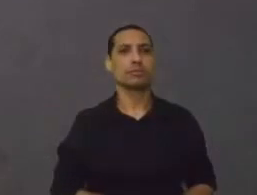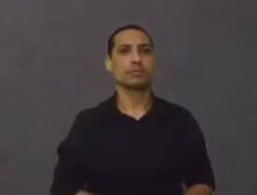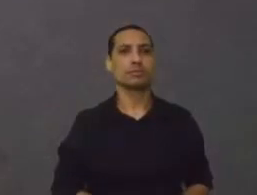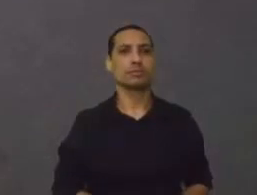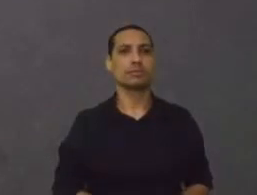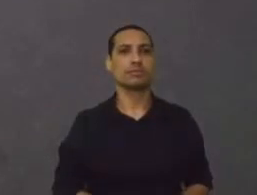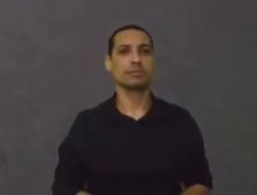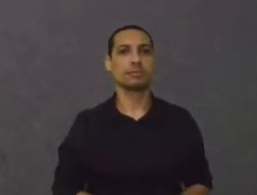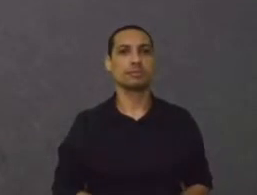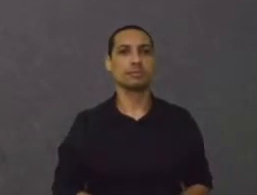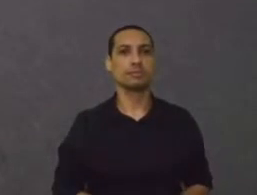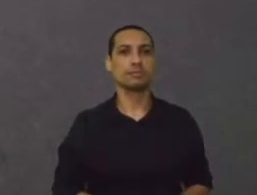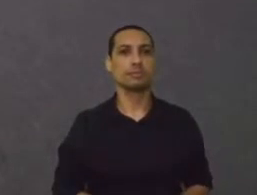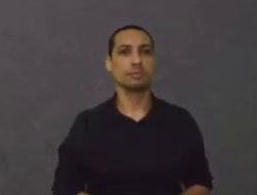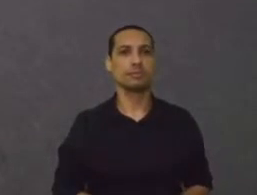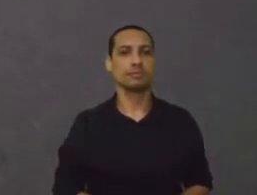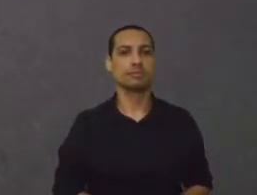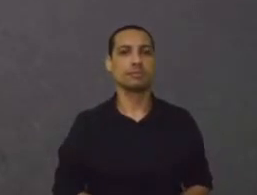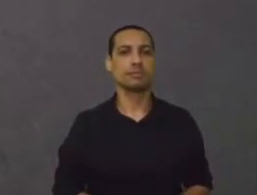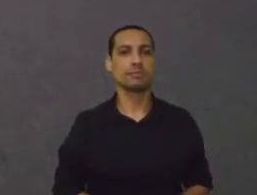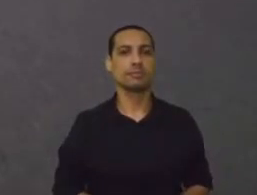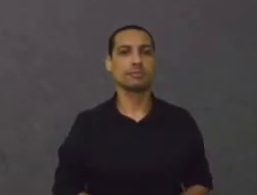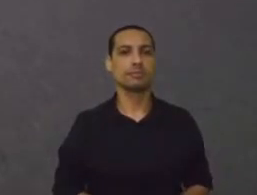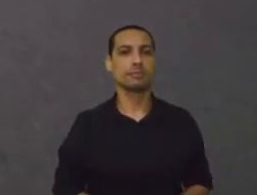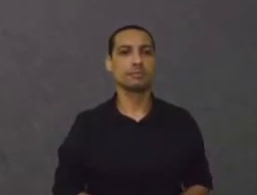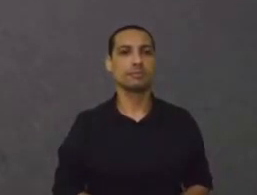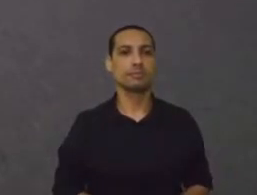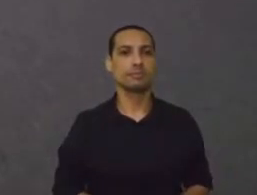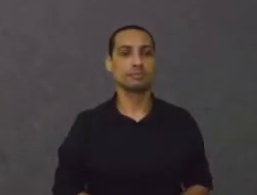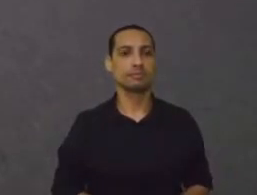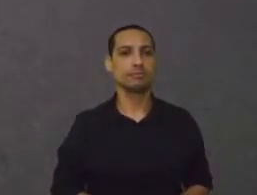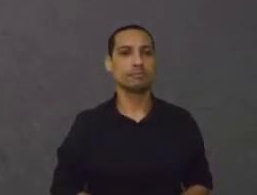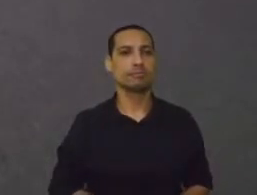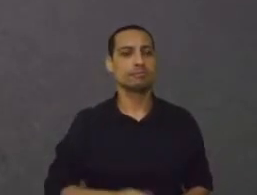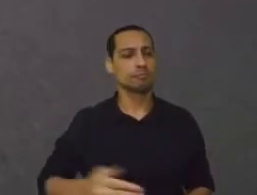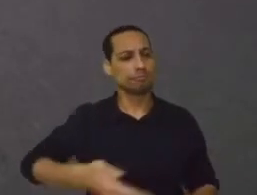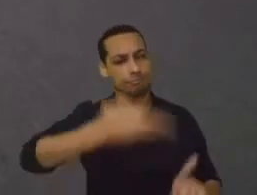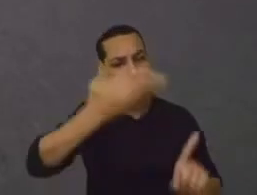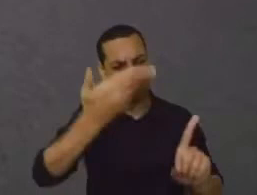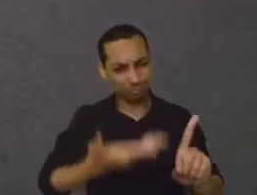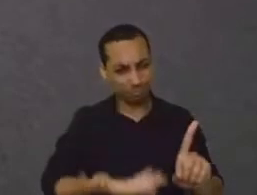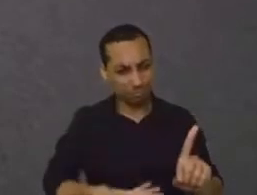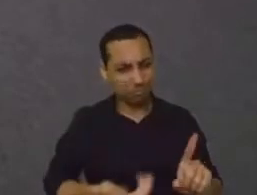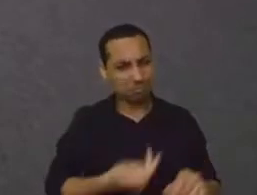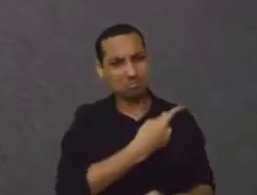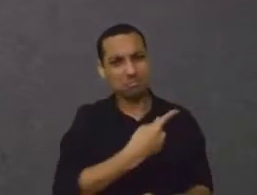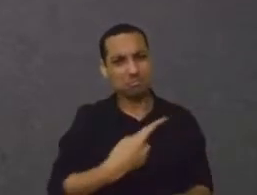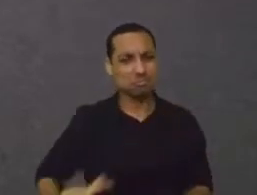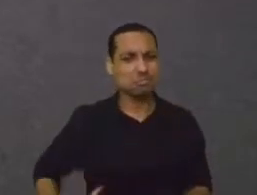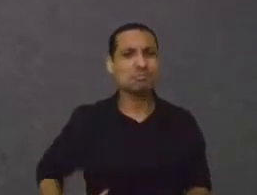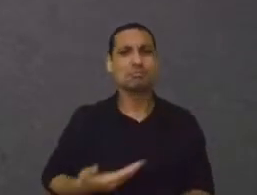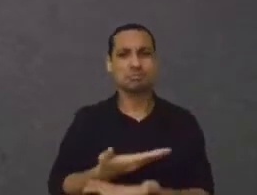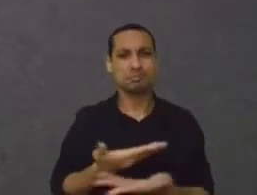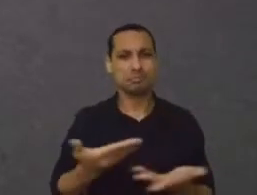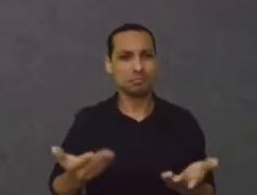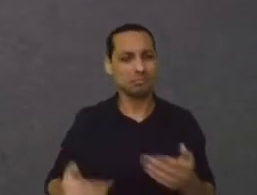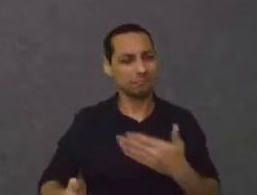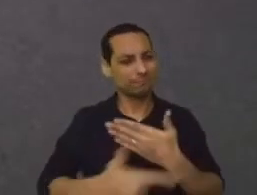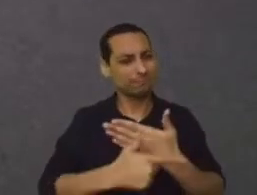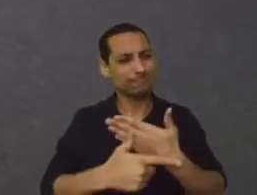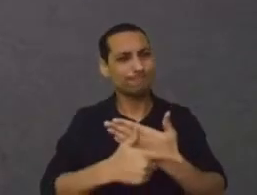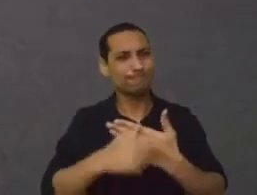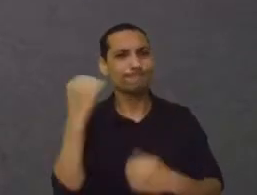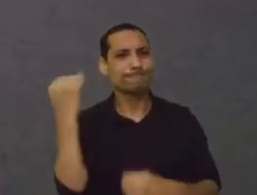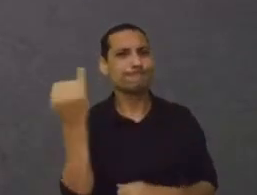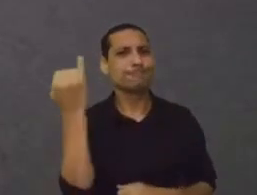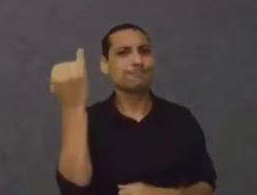nosso presidente, né, Carmen? Sim. E tem, né, um papel extraordinário nesse processo, né? Porque eu tenho muita fé que